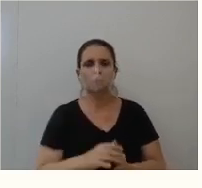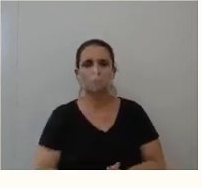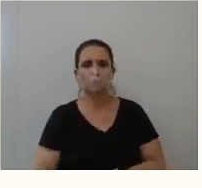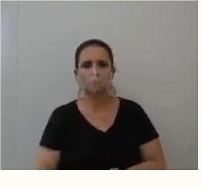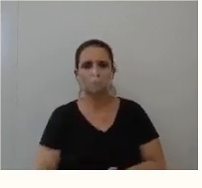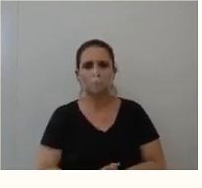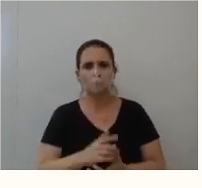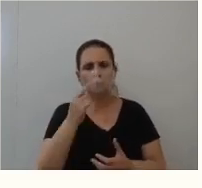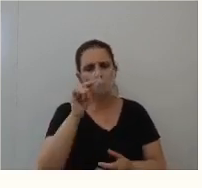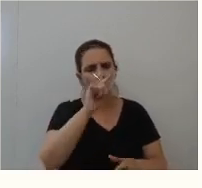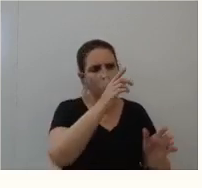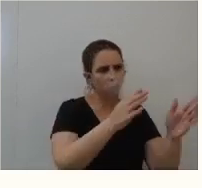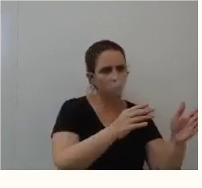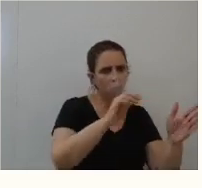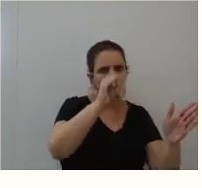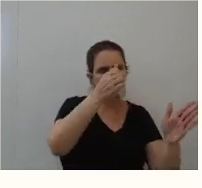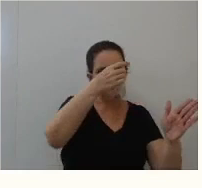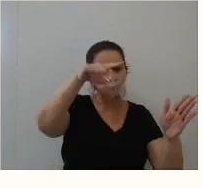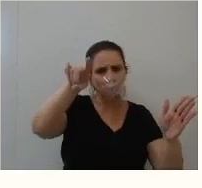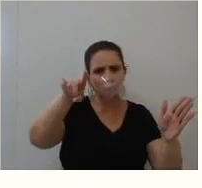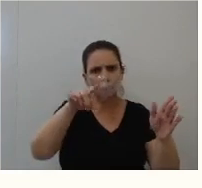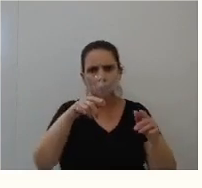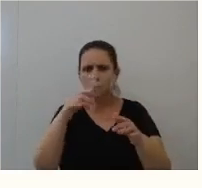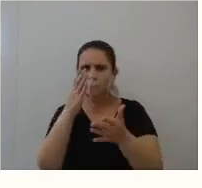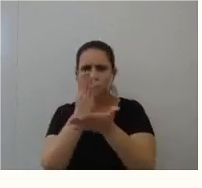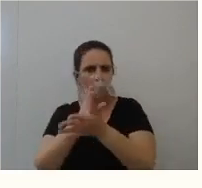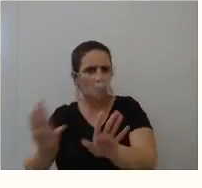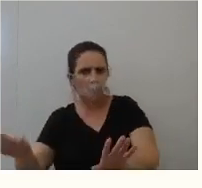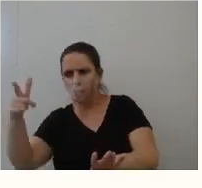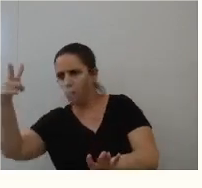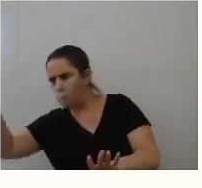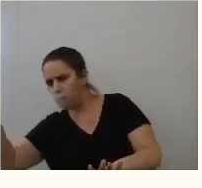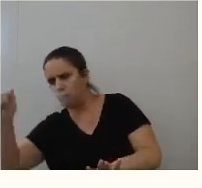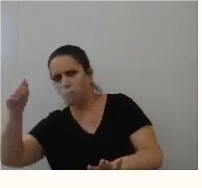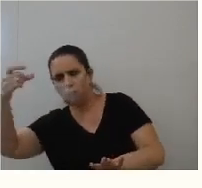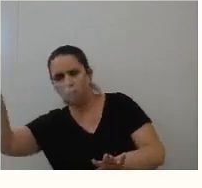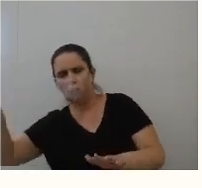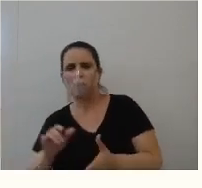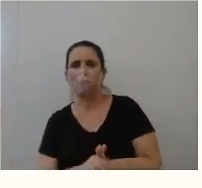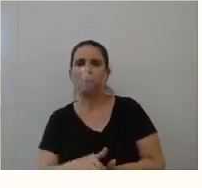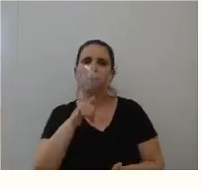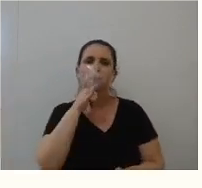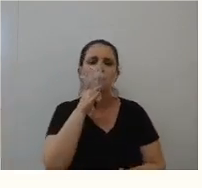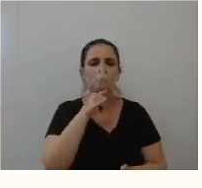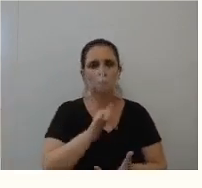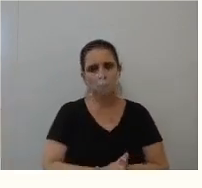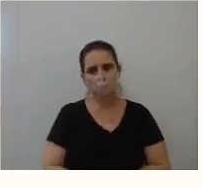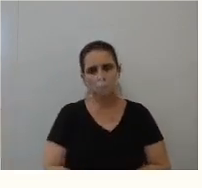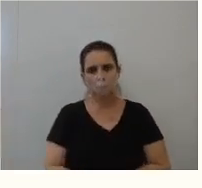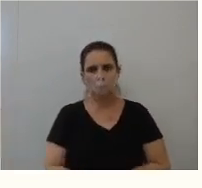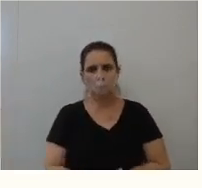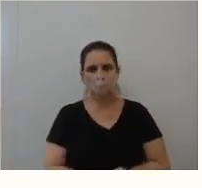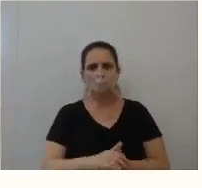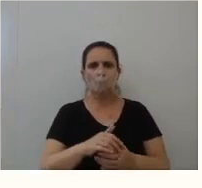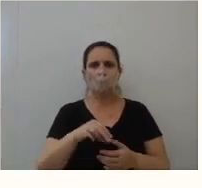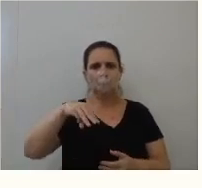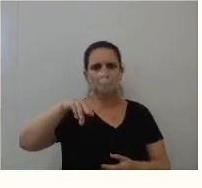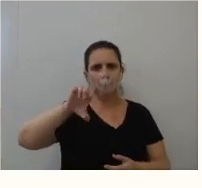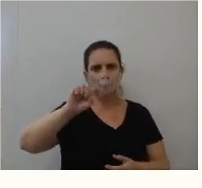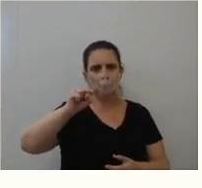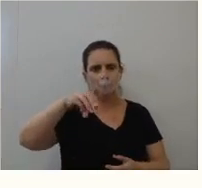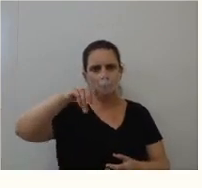uma ação não tem o poder de eliminar outra. Quando eu digo, por exemplo, mesmo